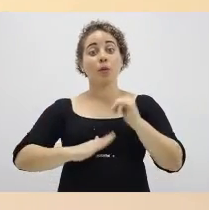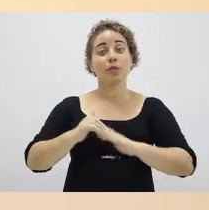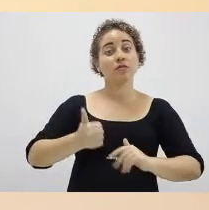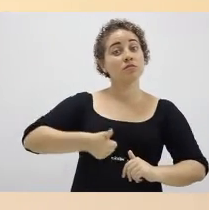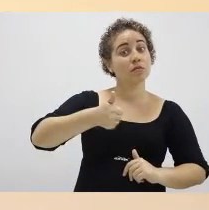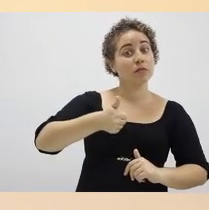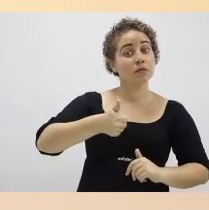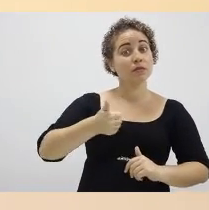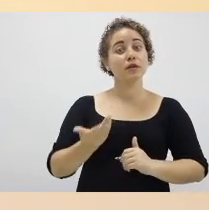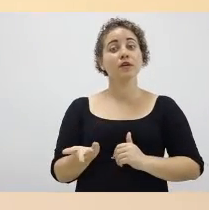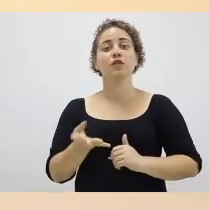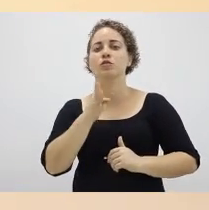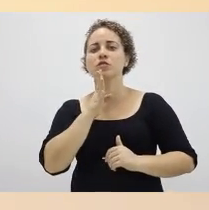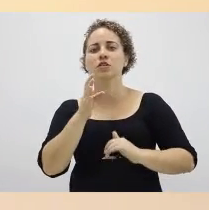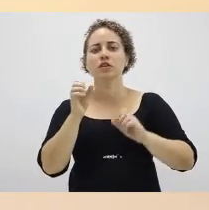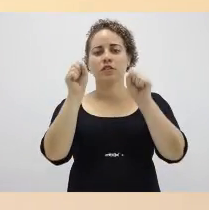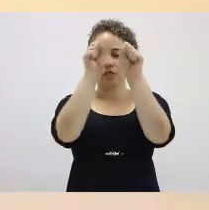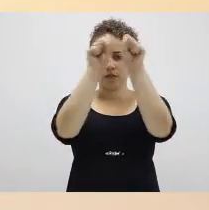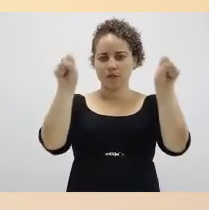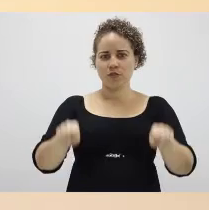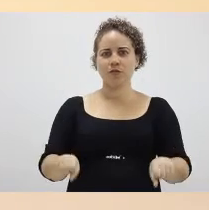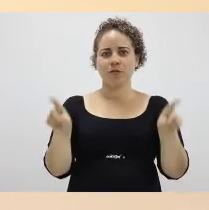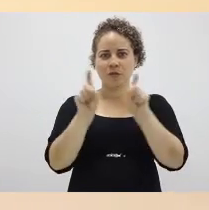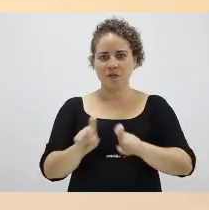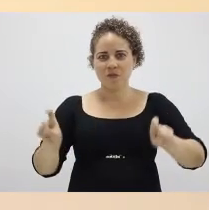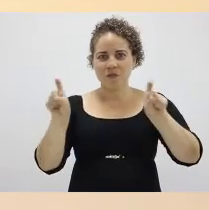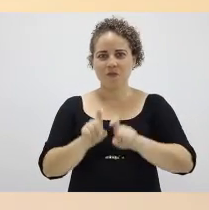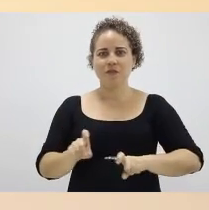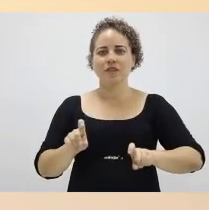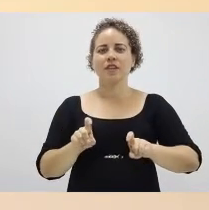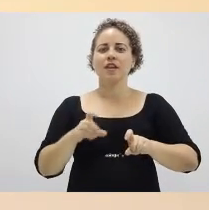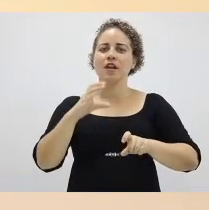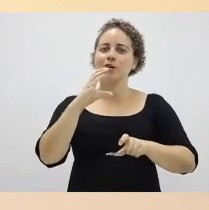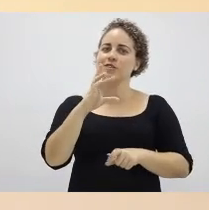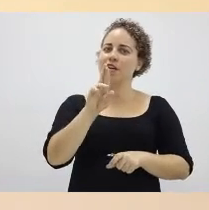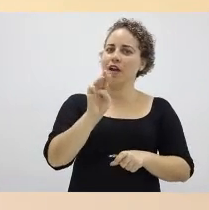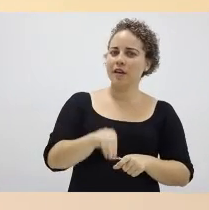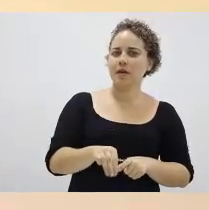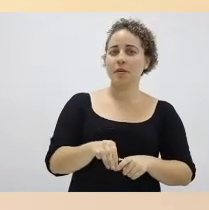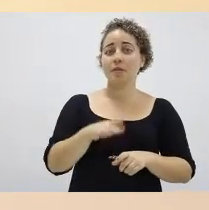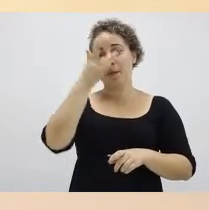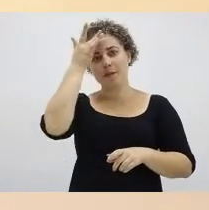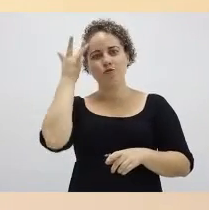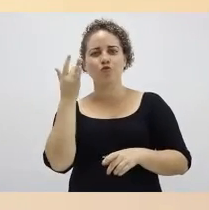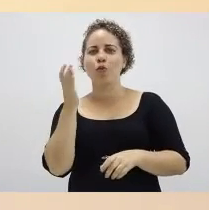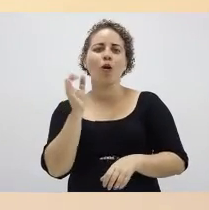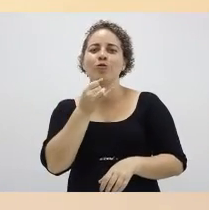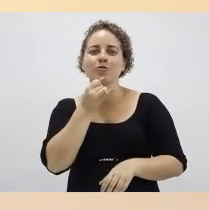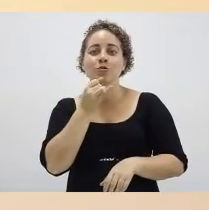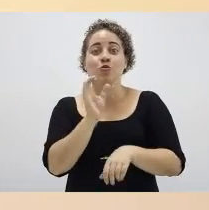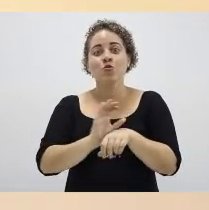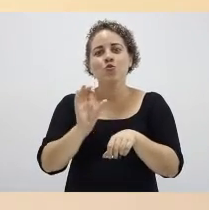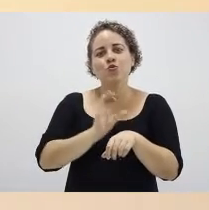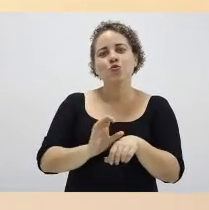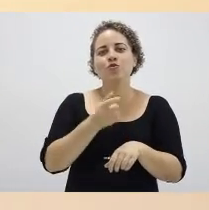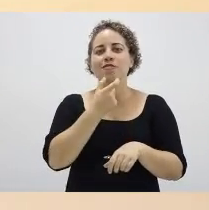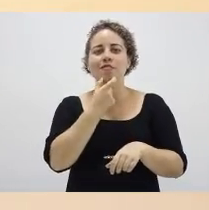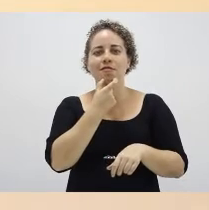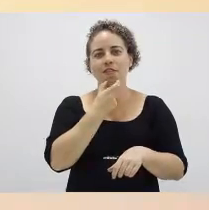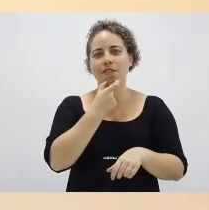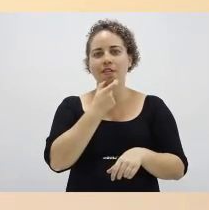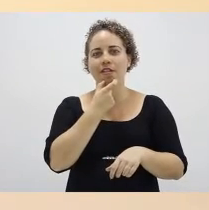a tecnologia de informação? Pronto. Então o CRM permite que o aluno do curso de inglês virtual online